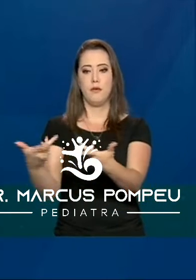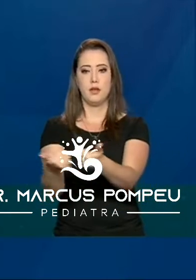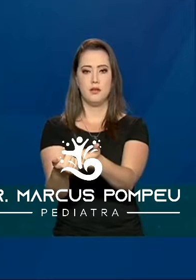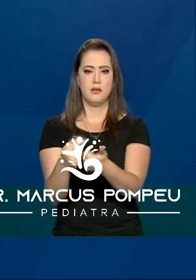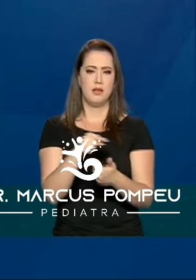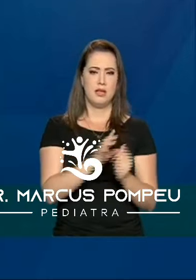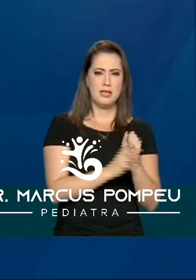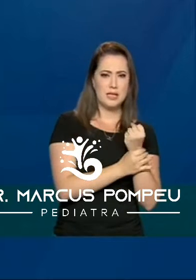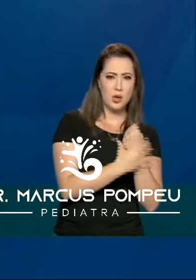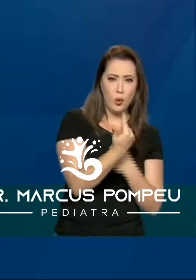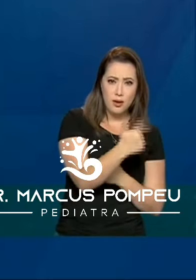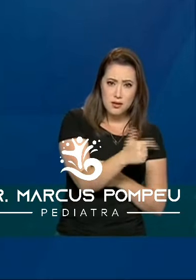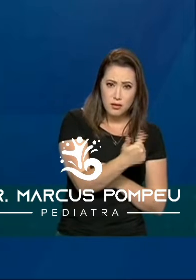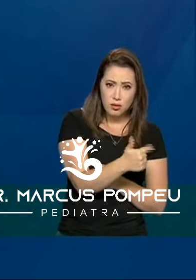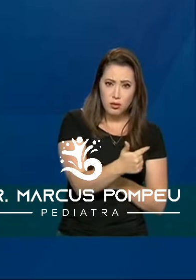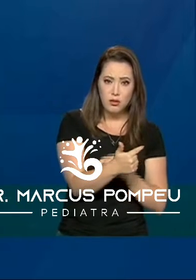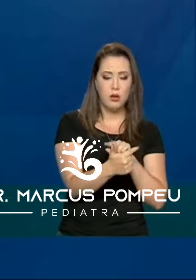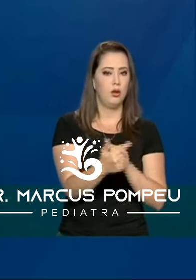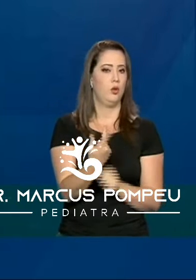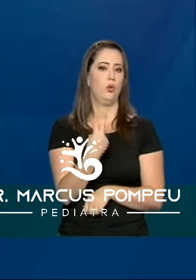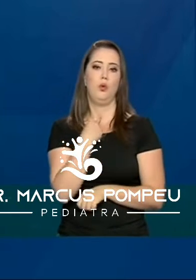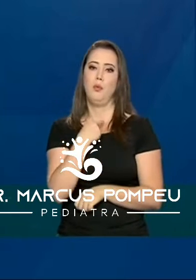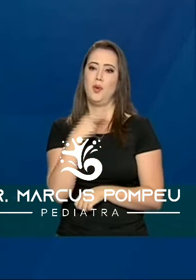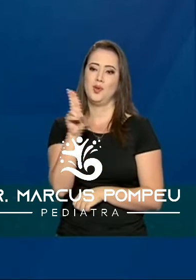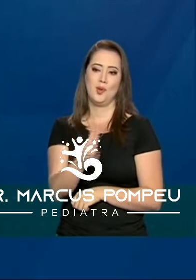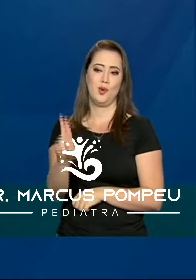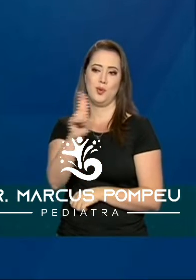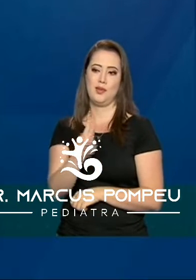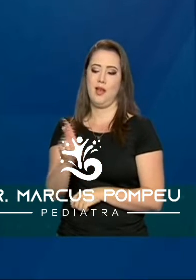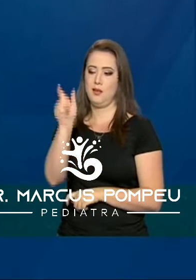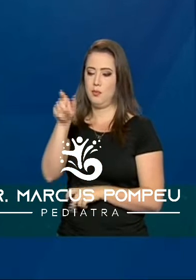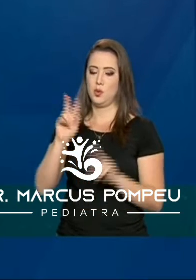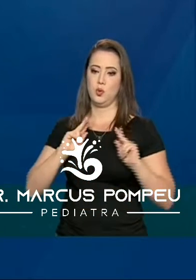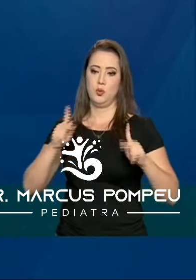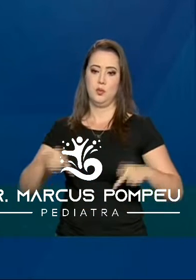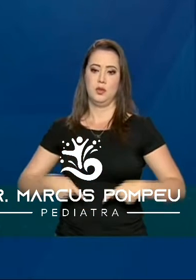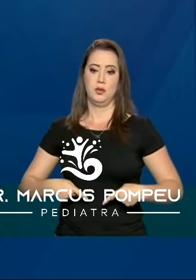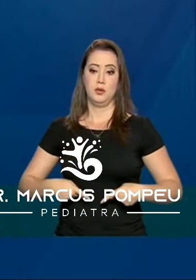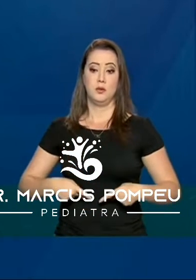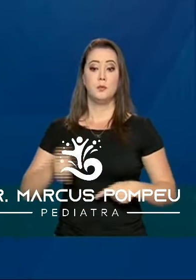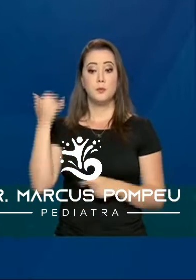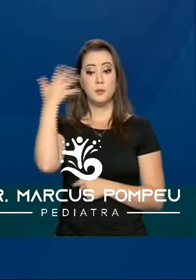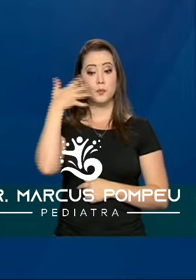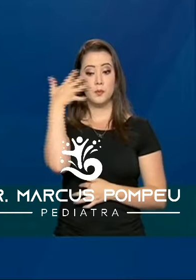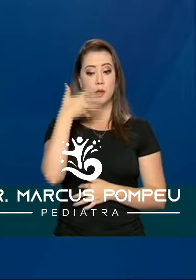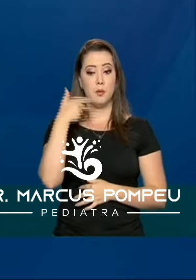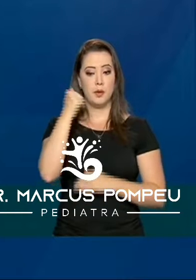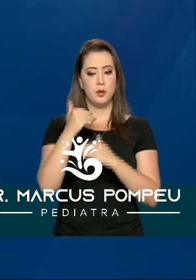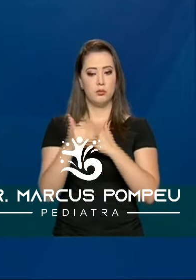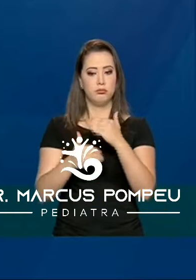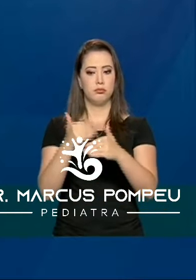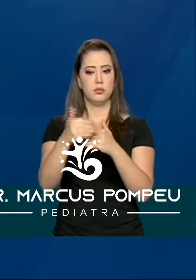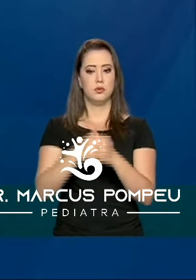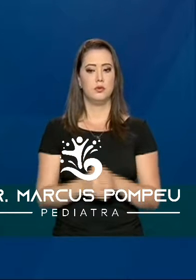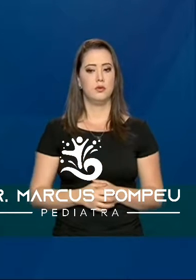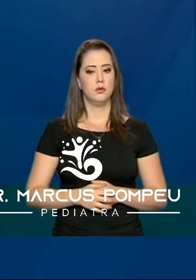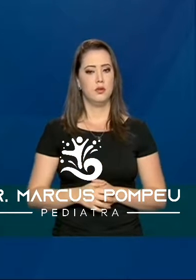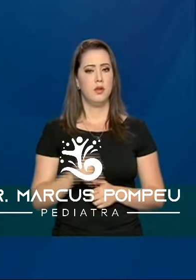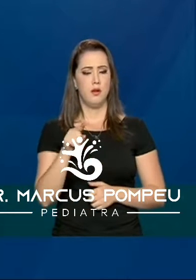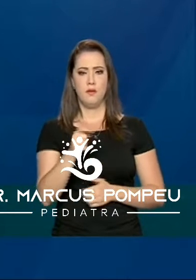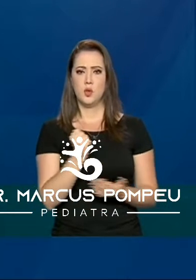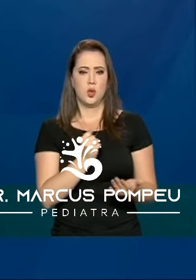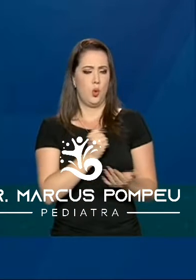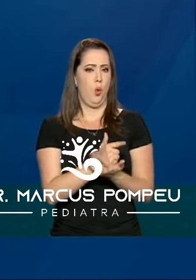tem segurança, ele não pode ser aplicado em humanos. Eu vou explicar melhor para frente para vocês. Você não compra um carro se o carro não